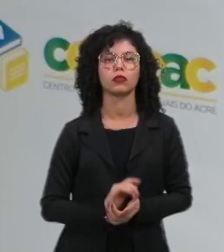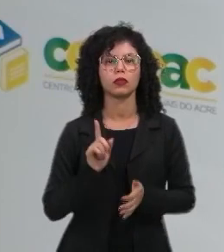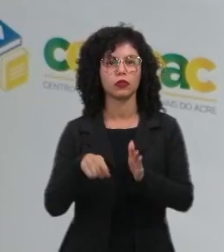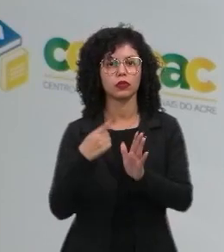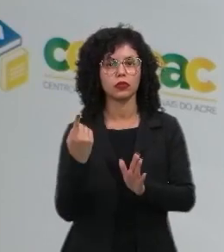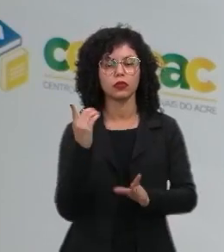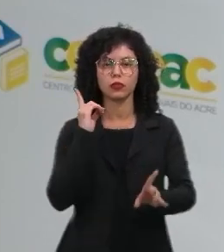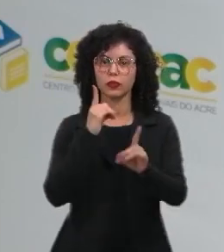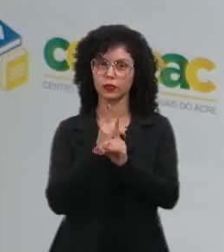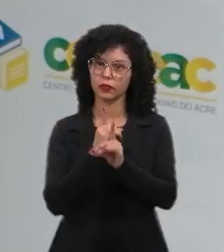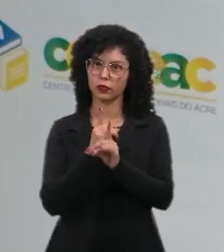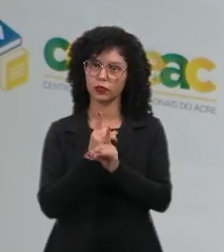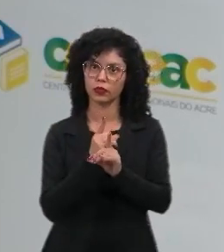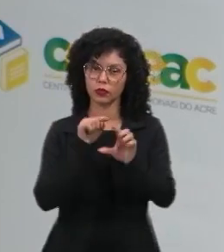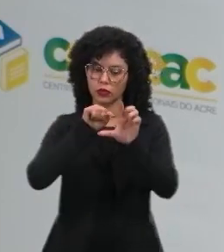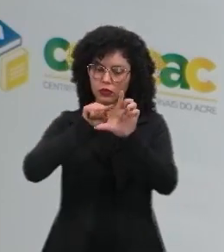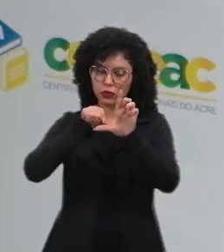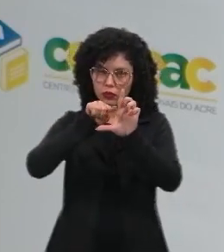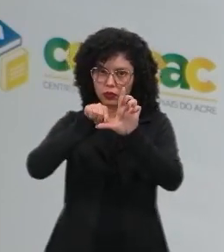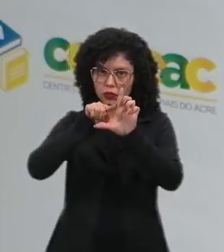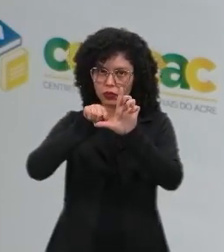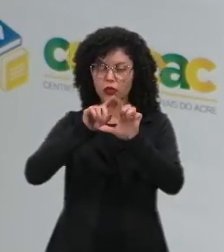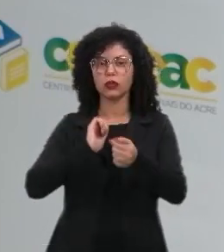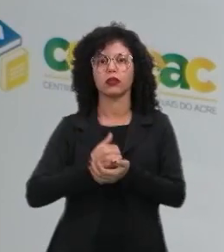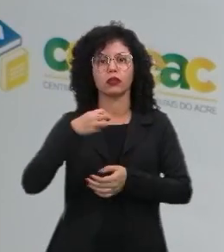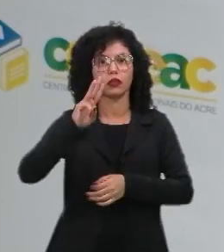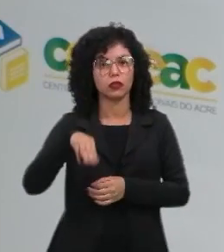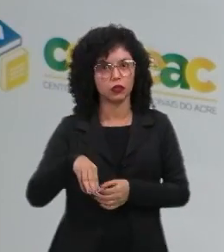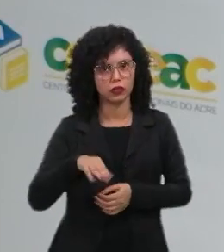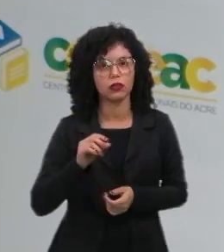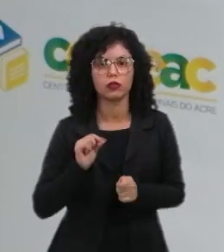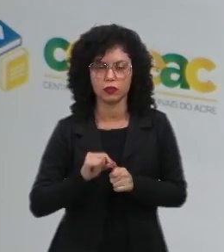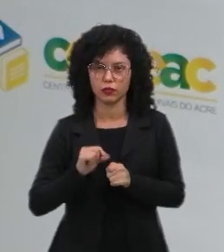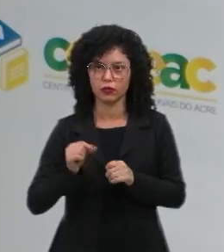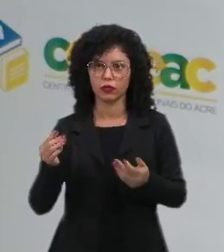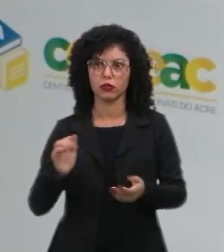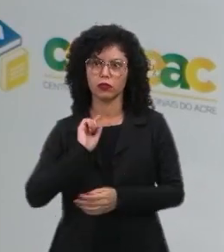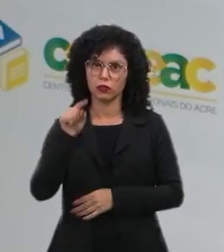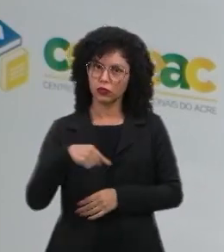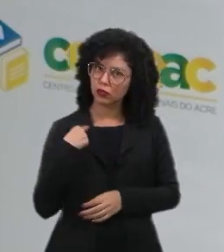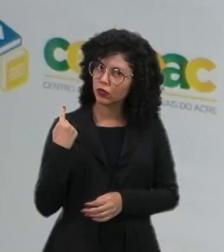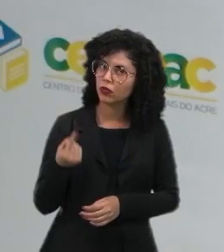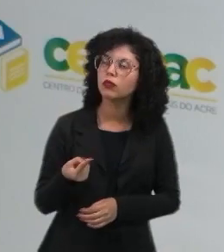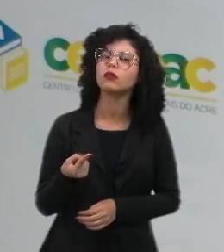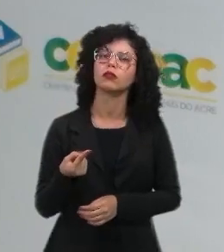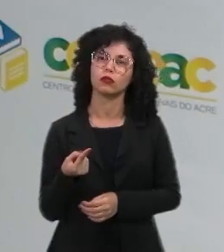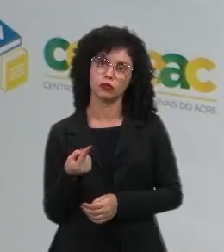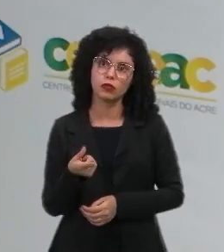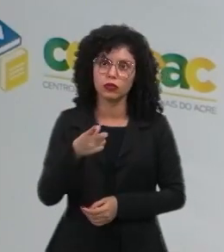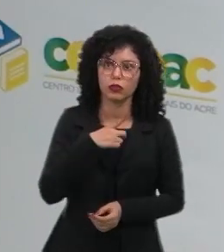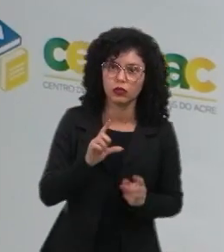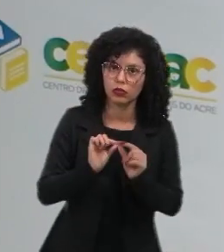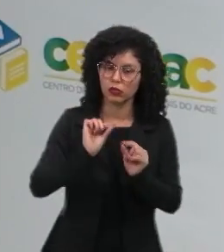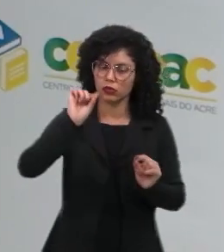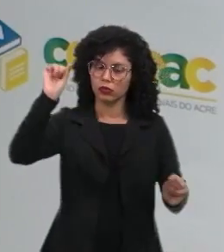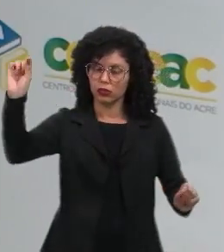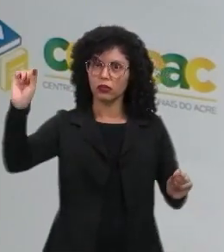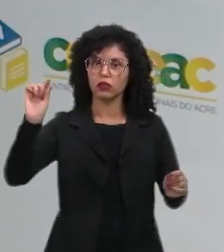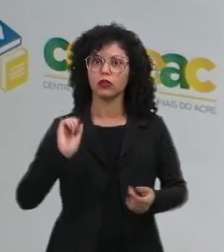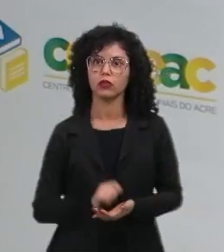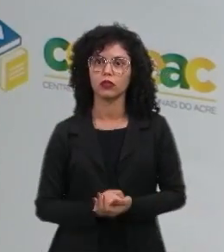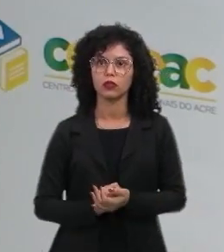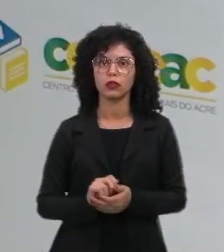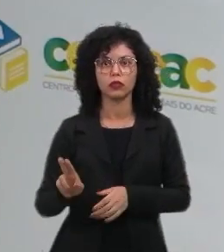eu identifico o ângulo. O ângulo parte da mão de quem foi lançado. Oposto a este ângulo, vamos ter quem? Vamos ter lá